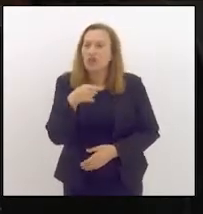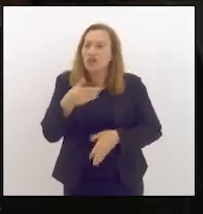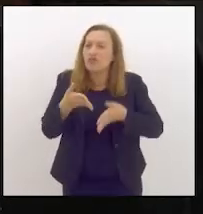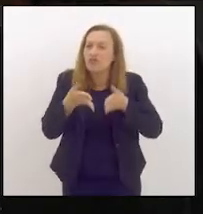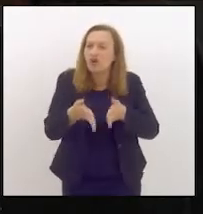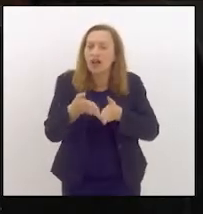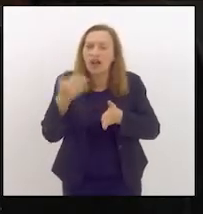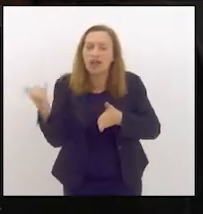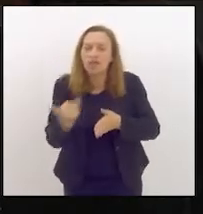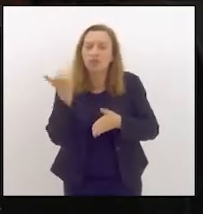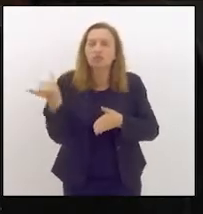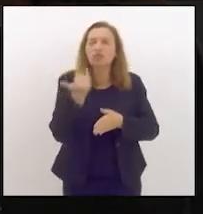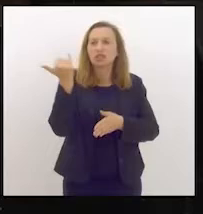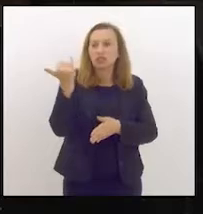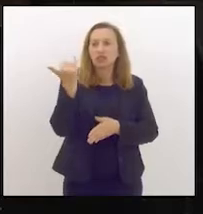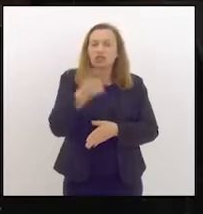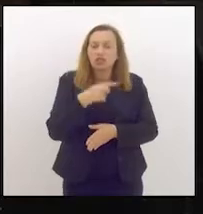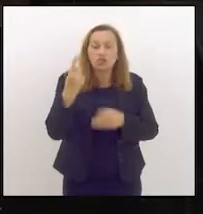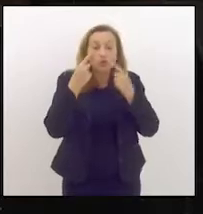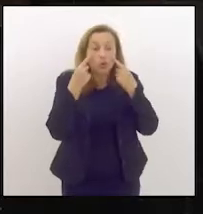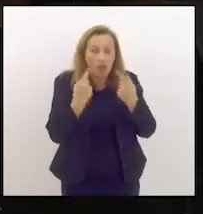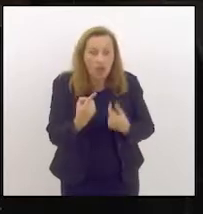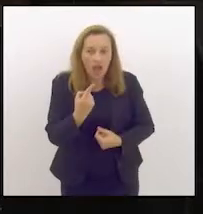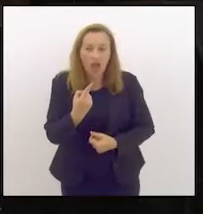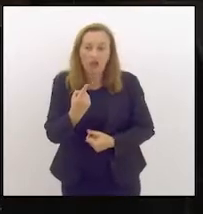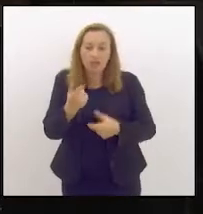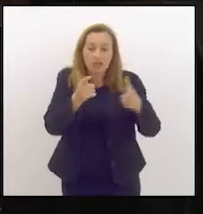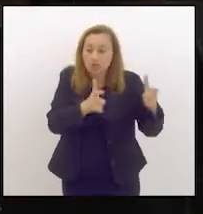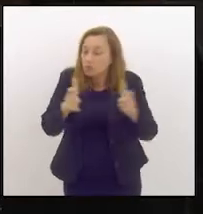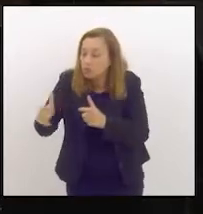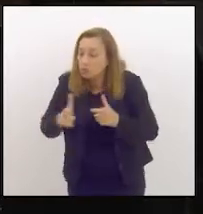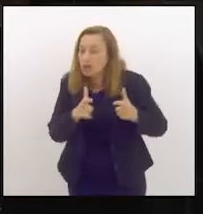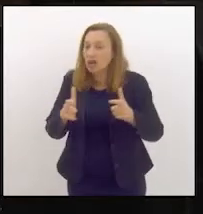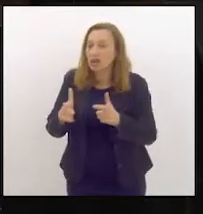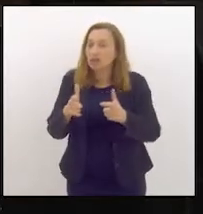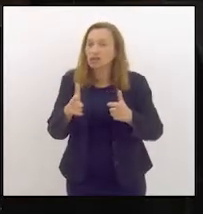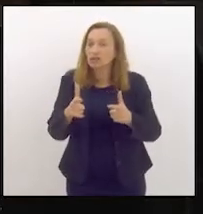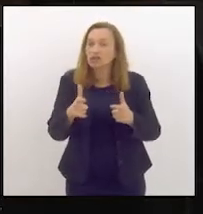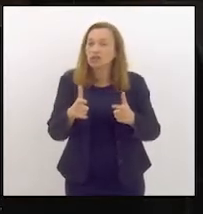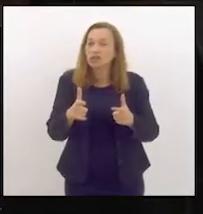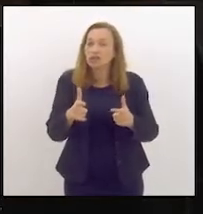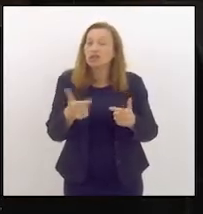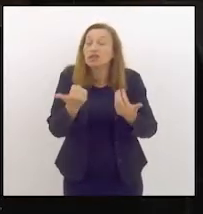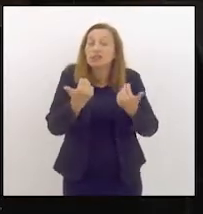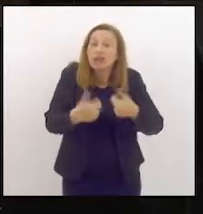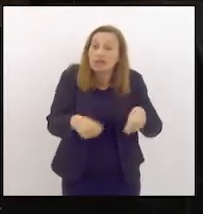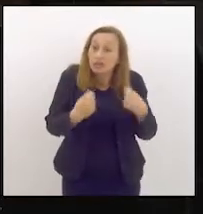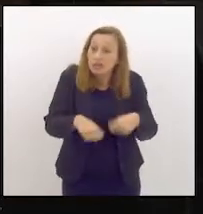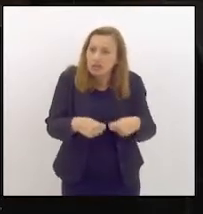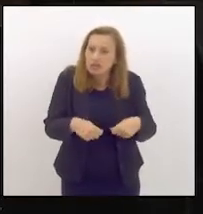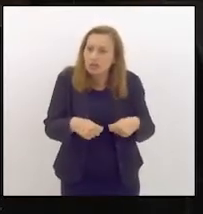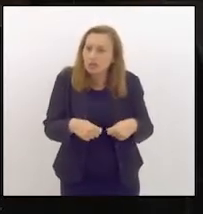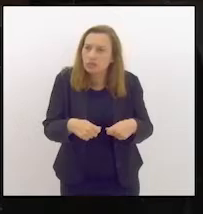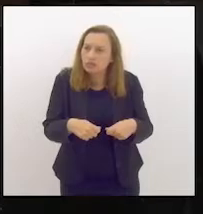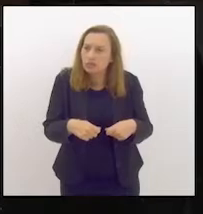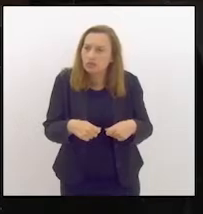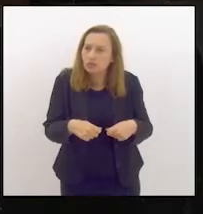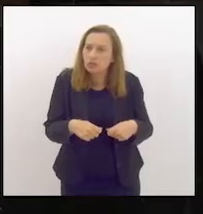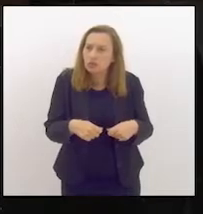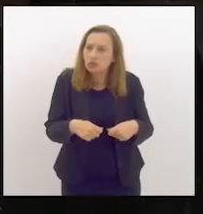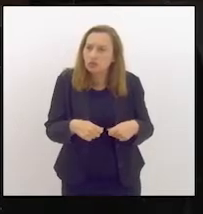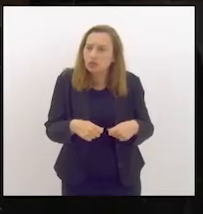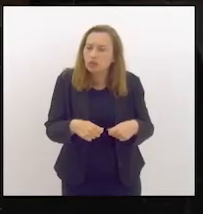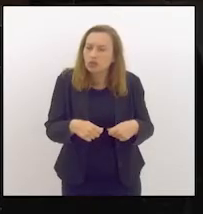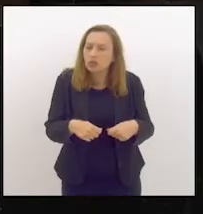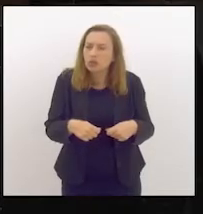Central A importância da gente olhar para esses espaços como espaço que devem Sem dúvida